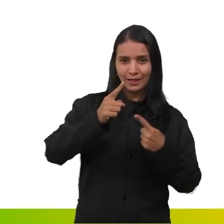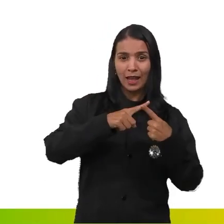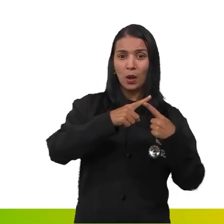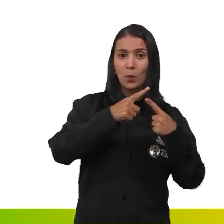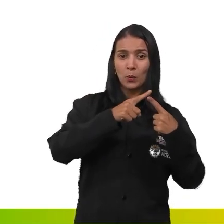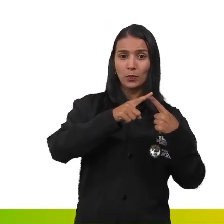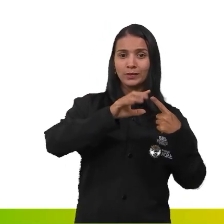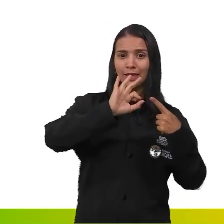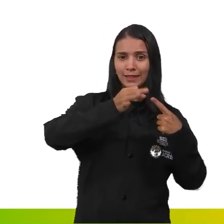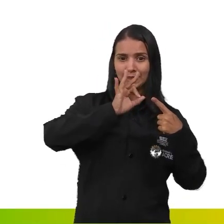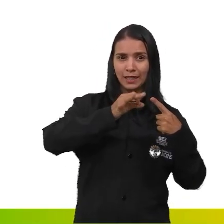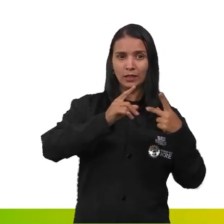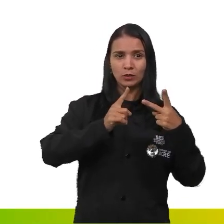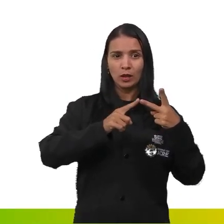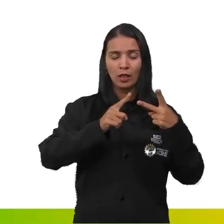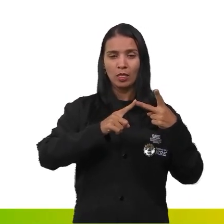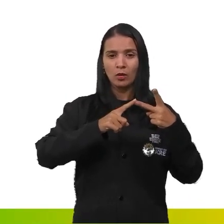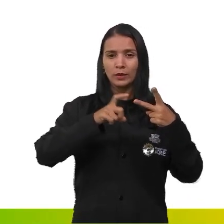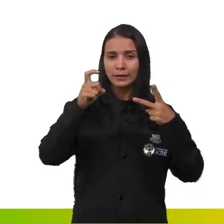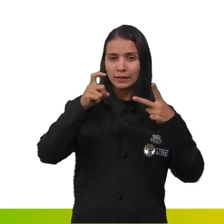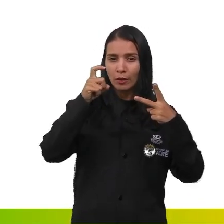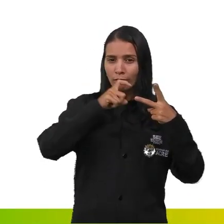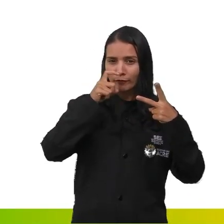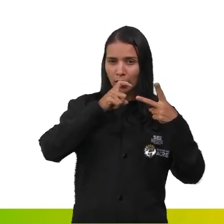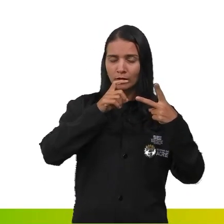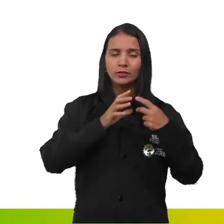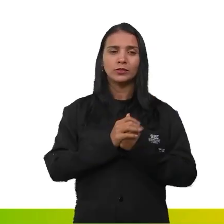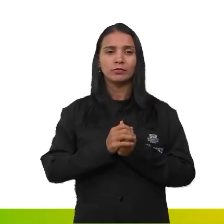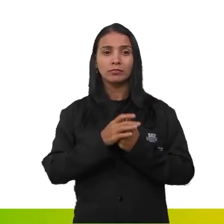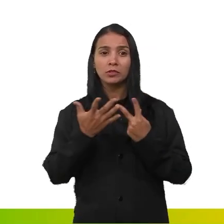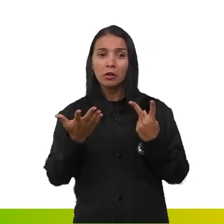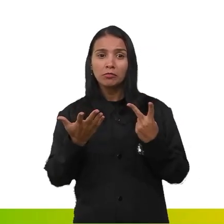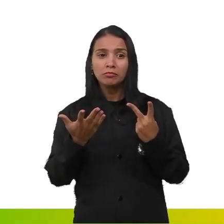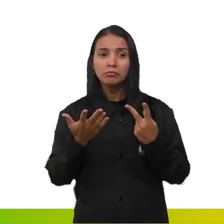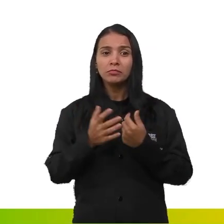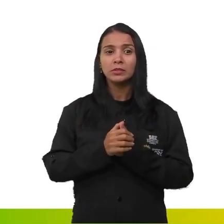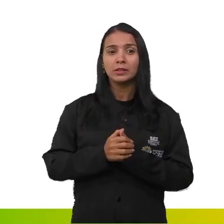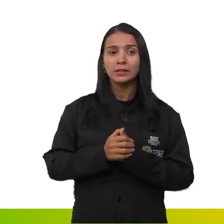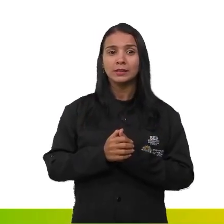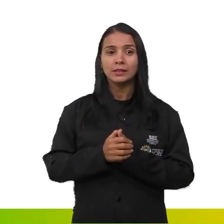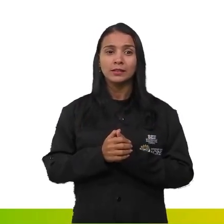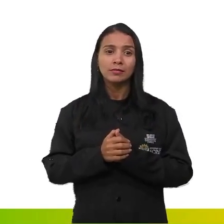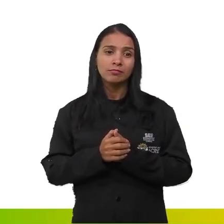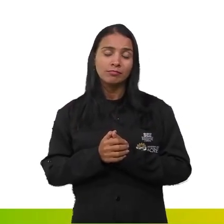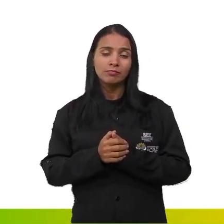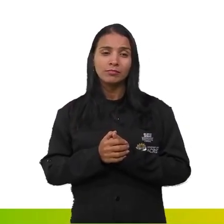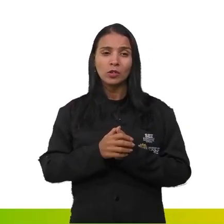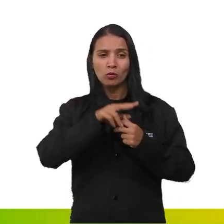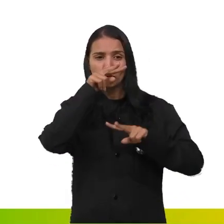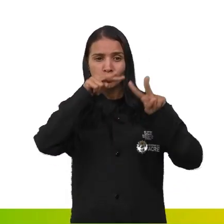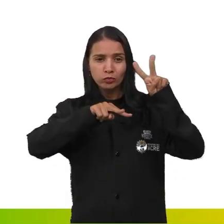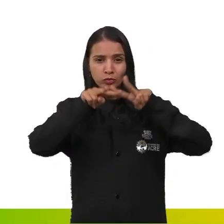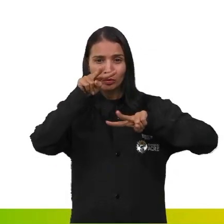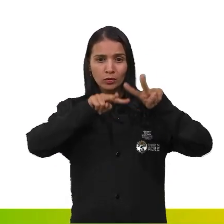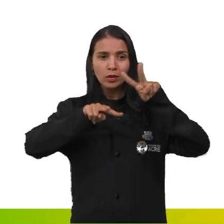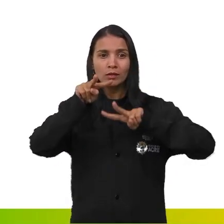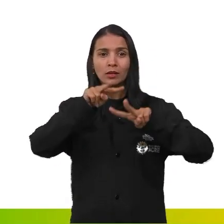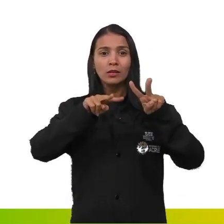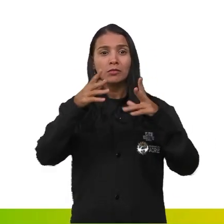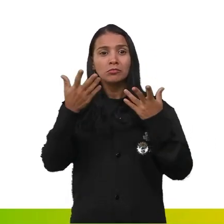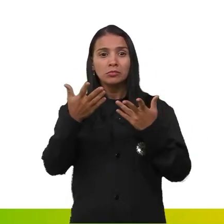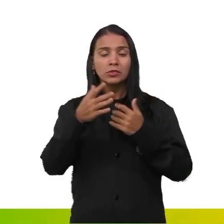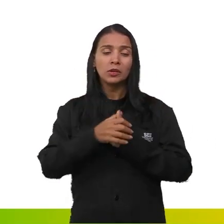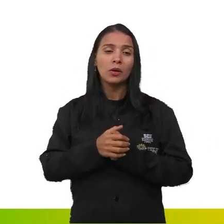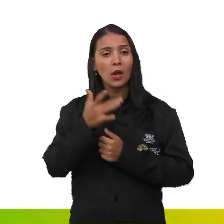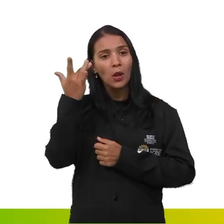estão corretas, a gente já sabe que A2 está errada. E a alternativa é apenas A1 e A2 estão corretas, a gente